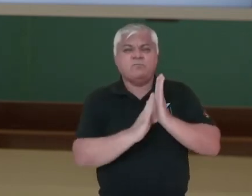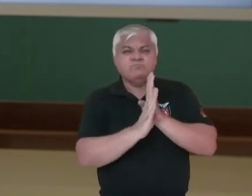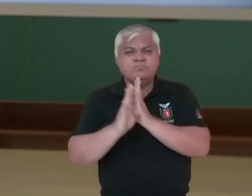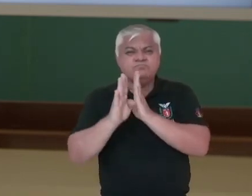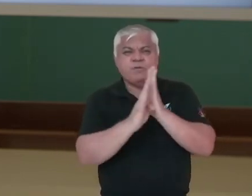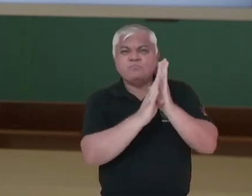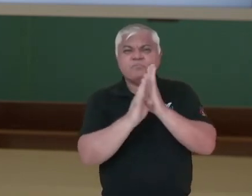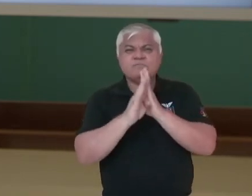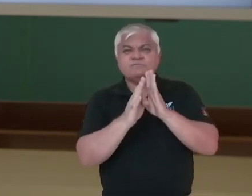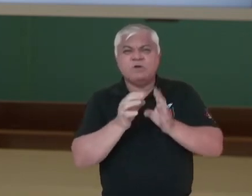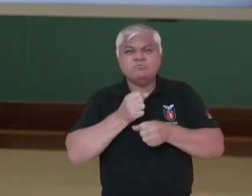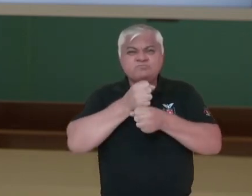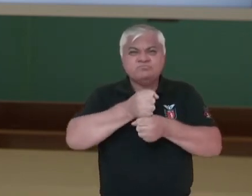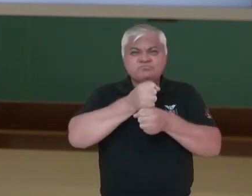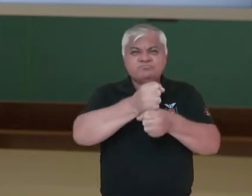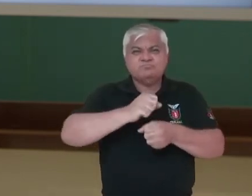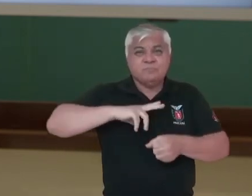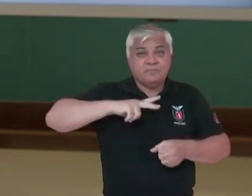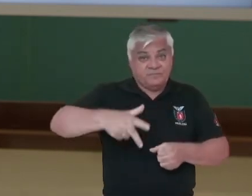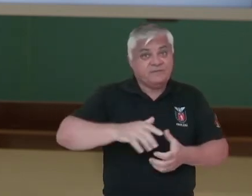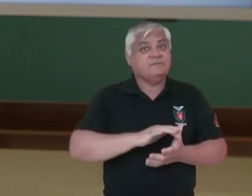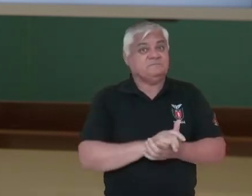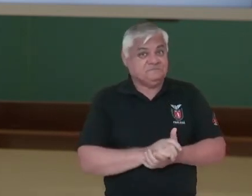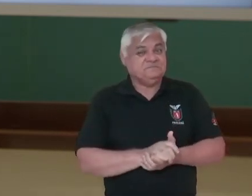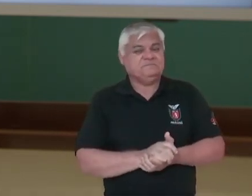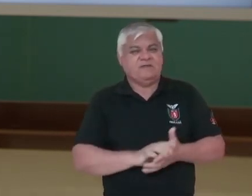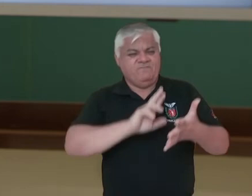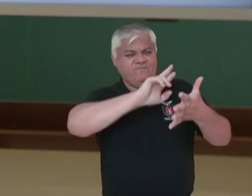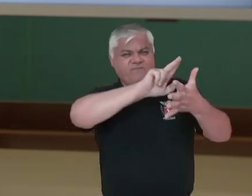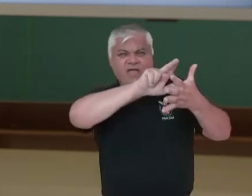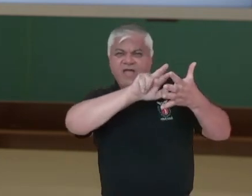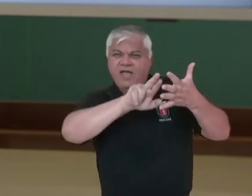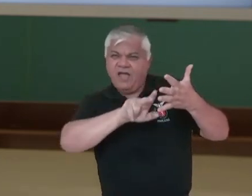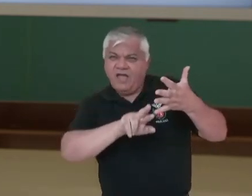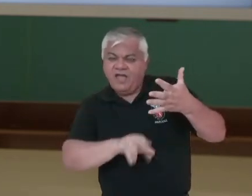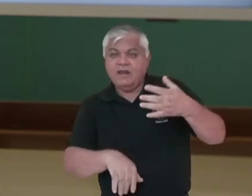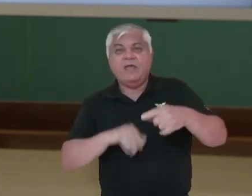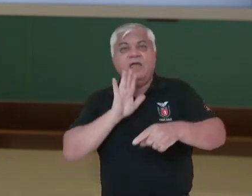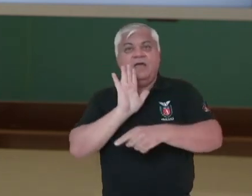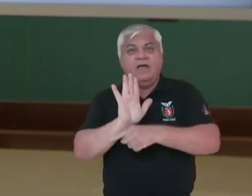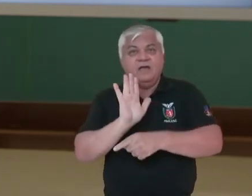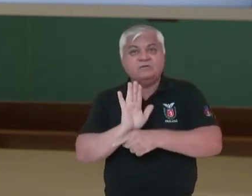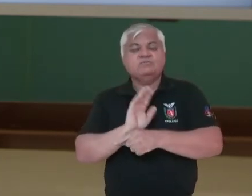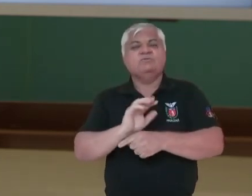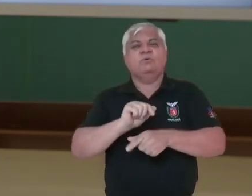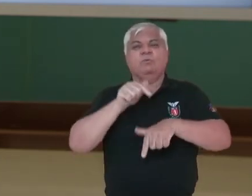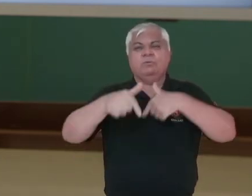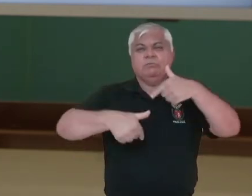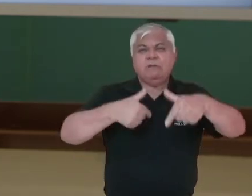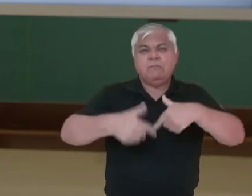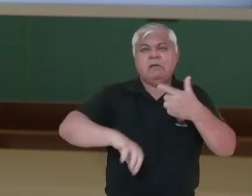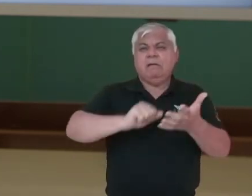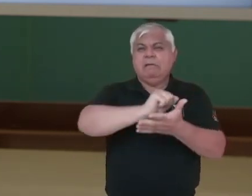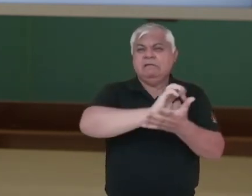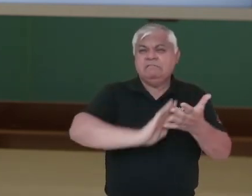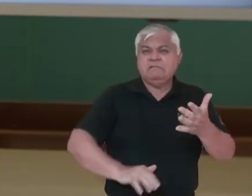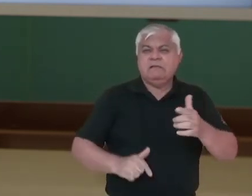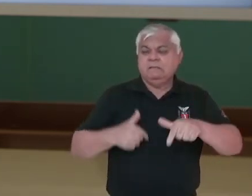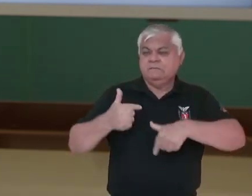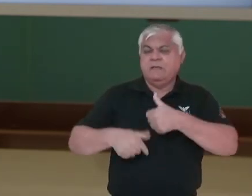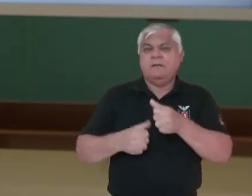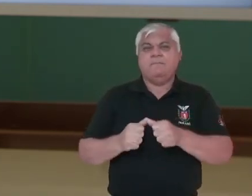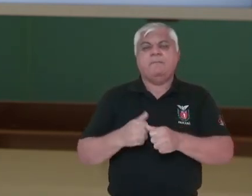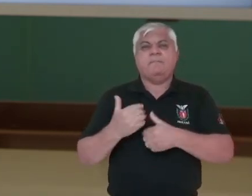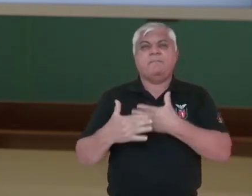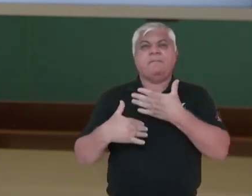naturais feita pelos portugueses. Então são os vários fatores que contribuíram, as várias atividades que contribuíram para a formação